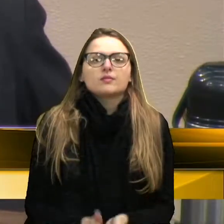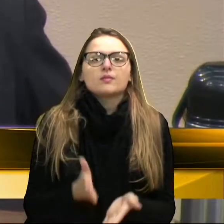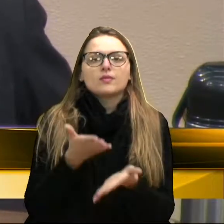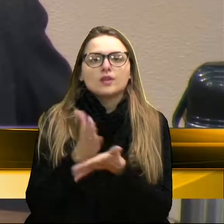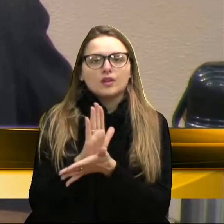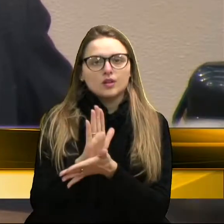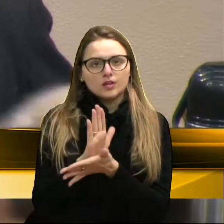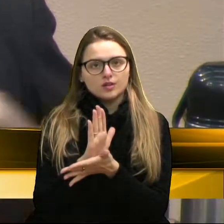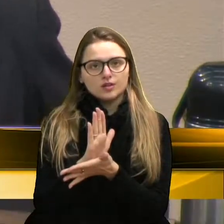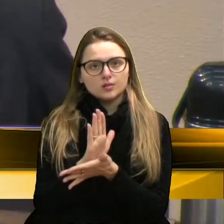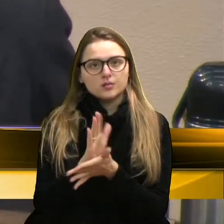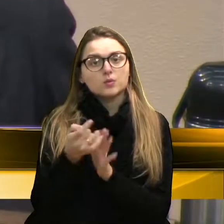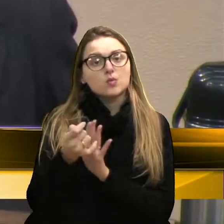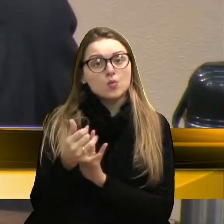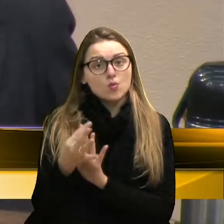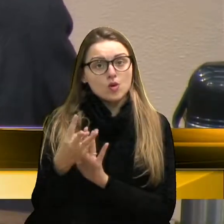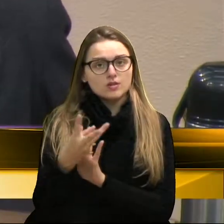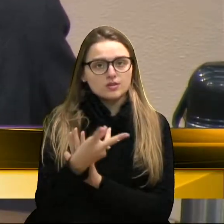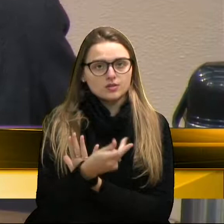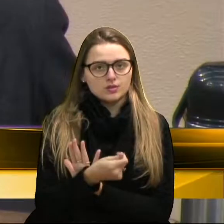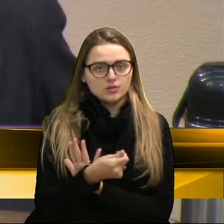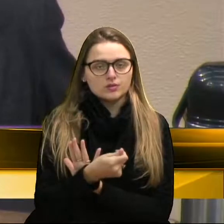Aprovado por maioria.